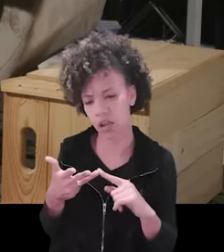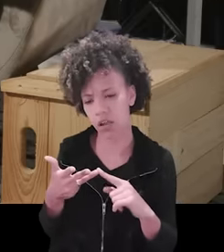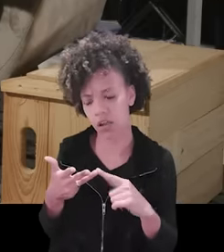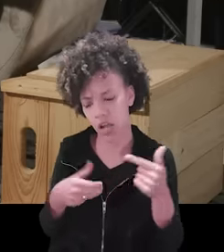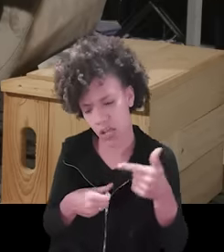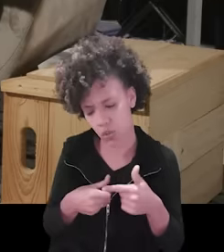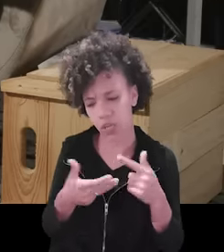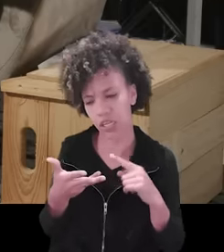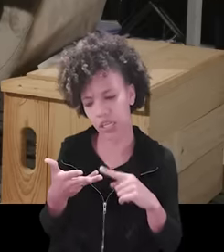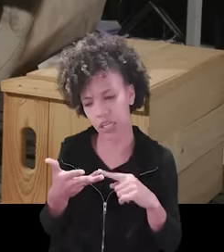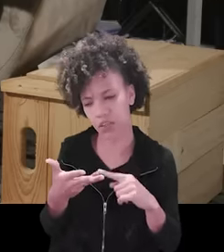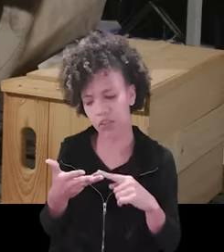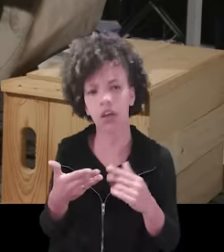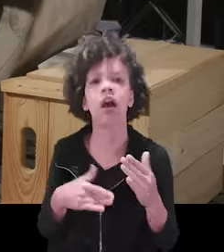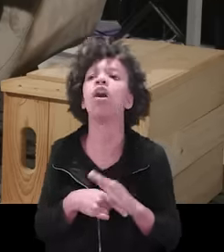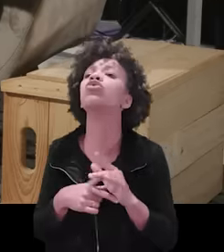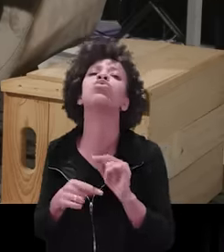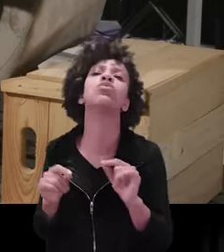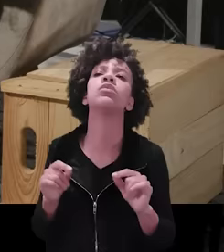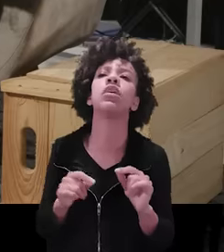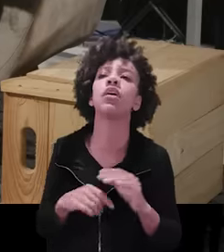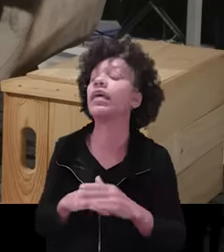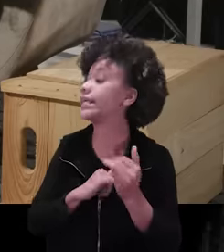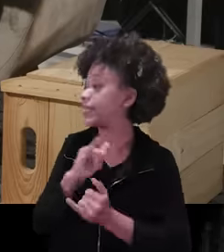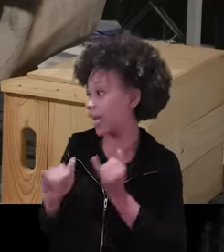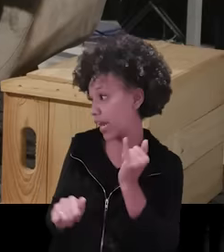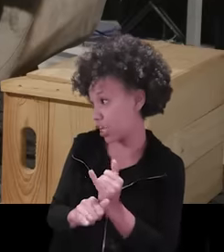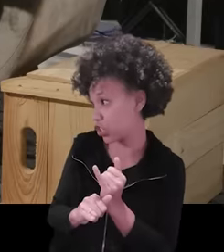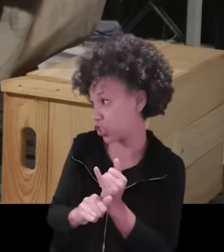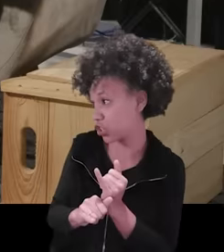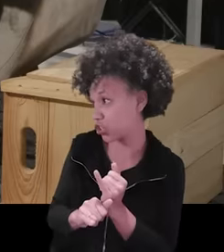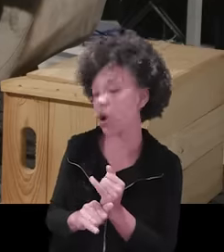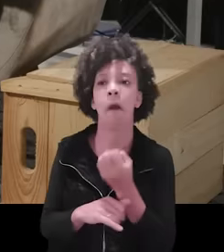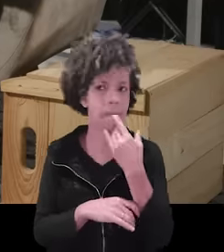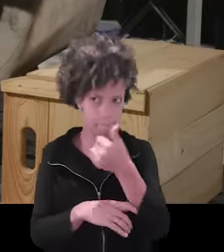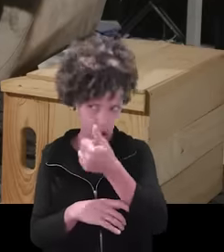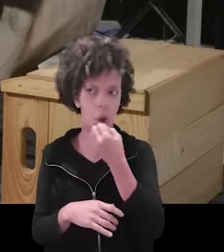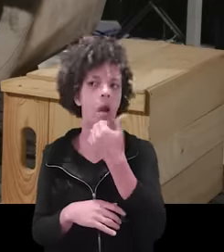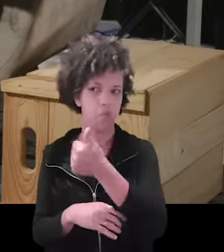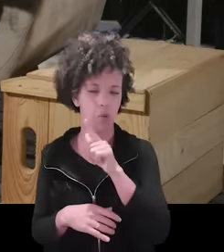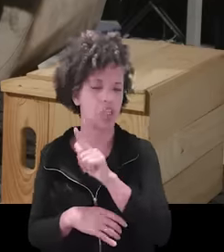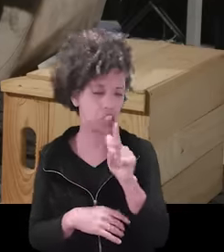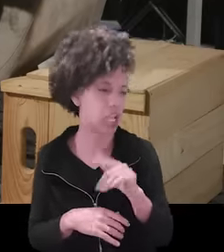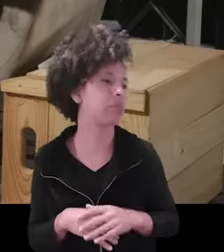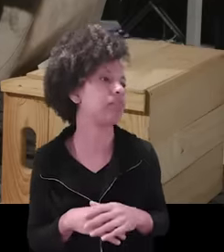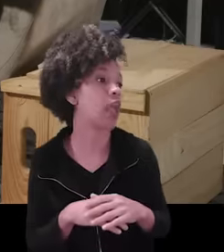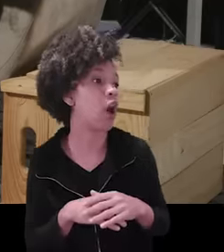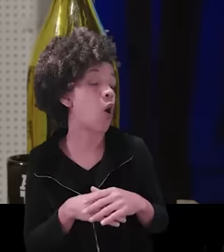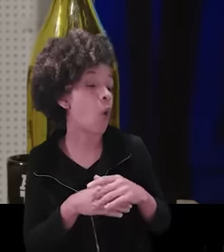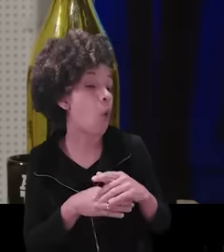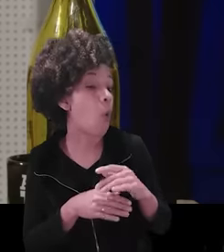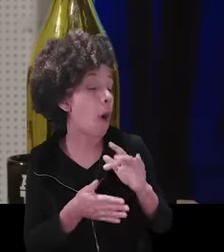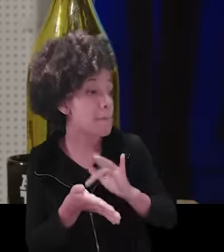foi foi gasolina Ajuda nós aí que que você internet essas coisas boas reizinha